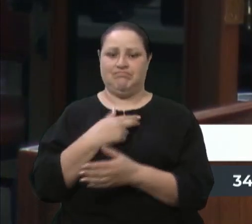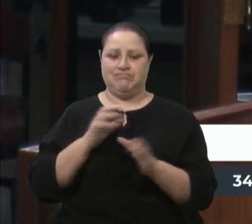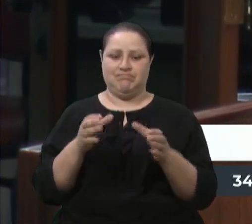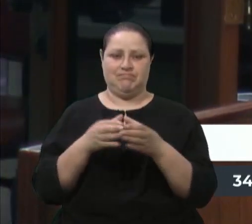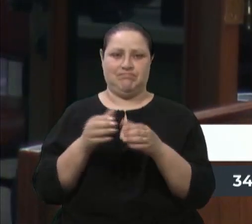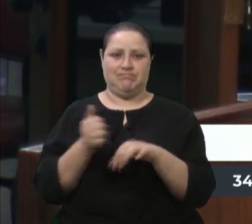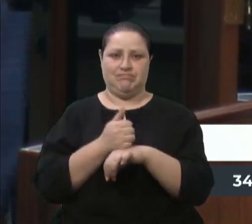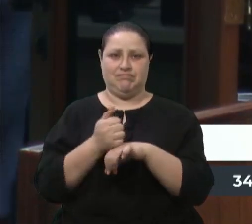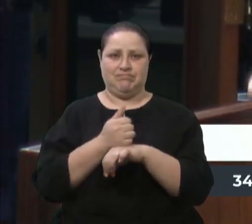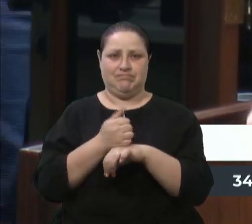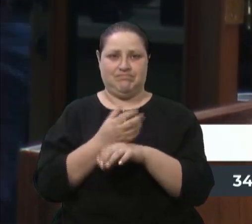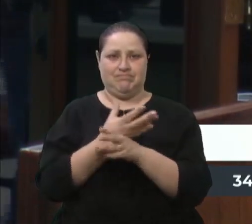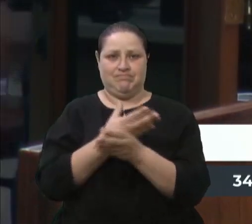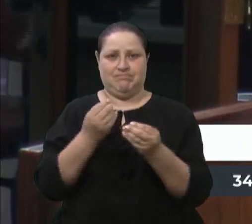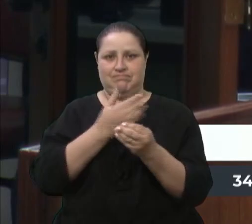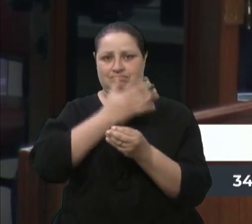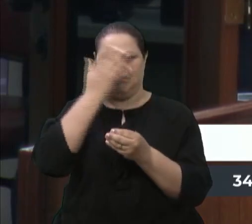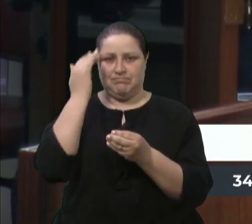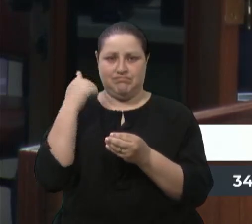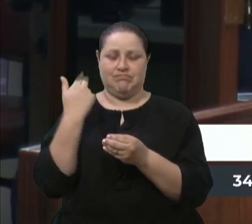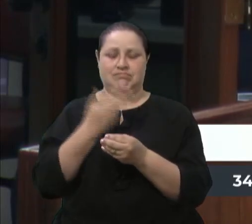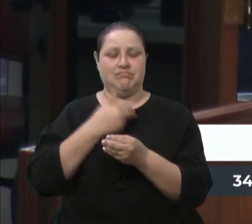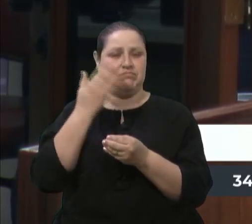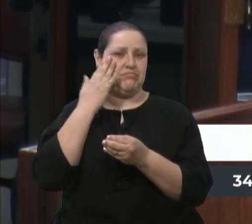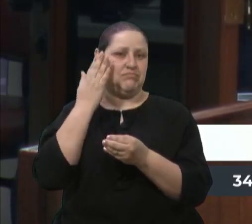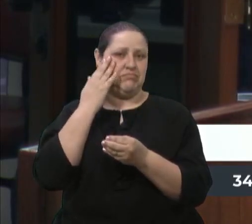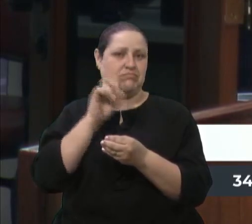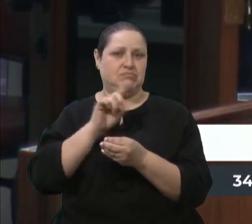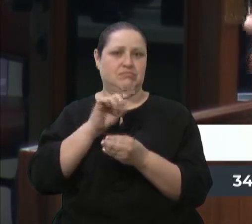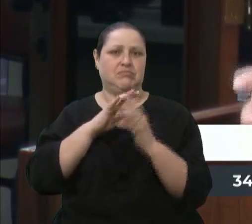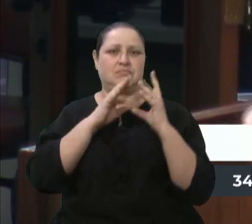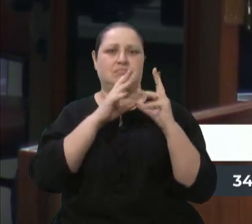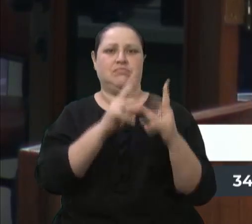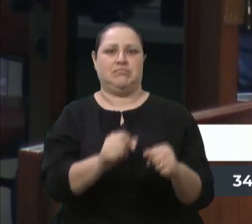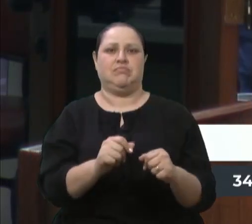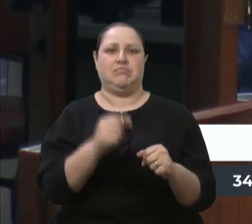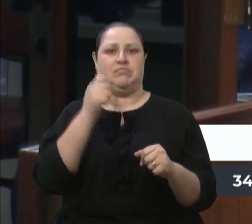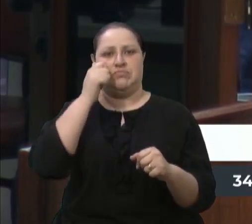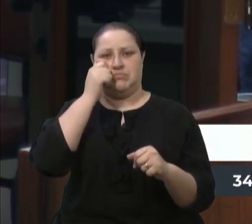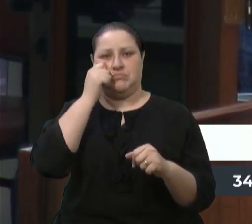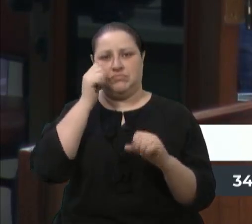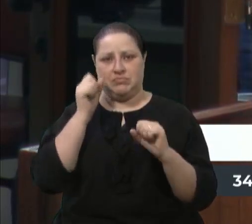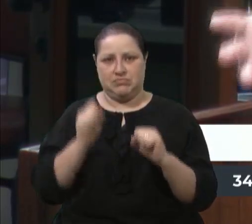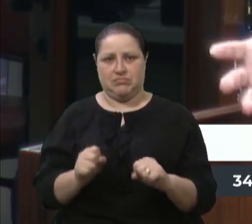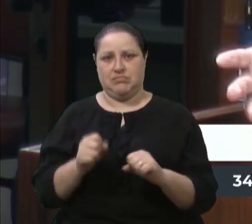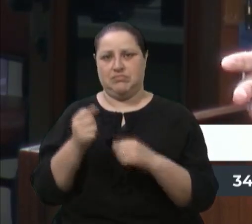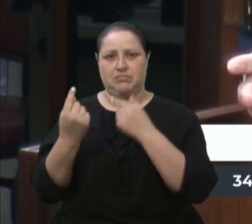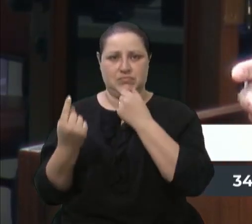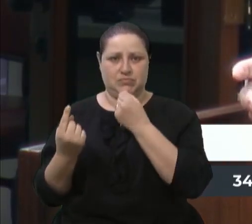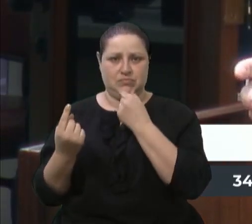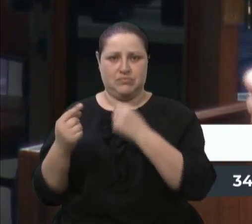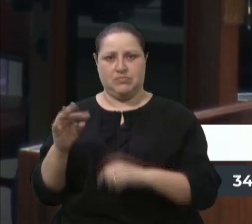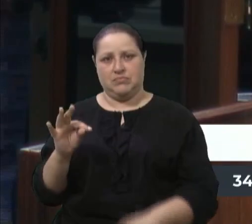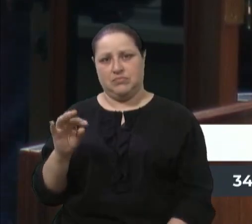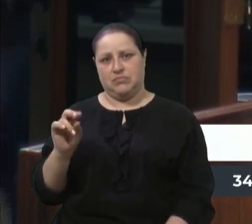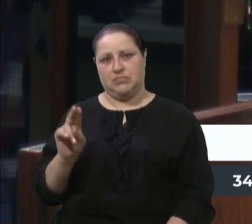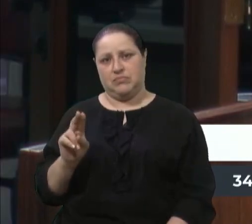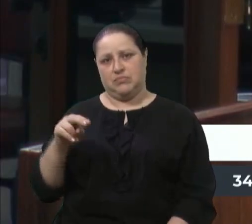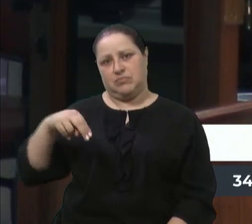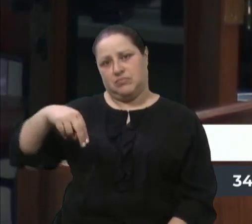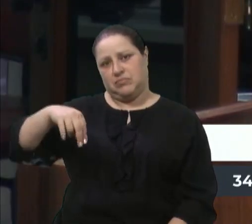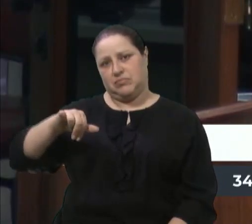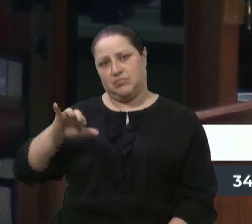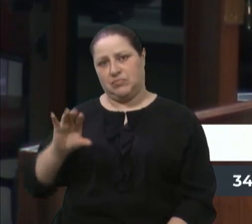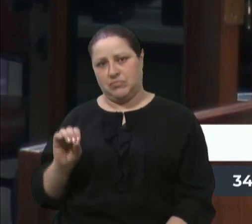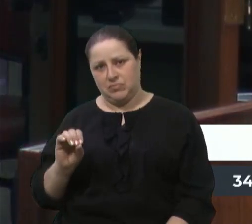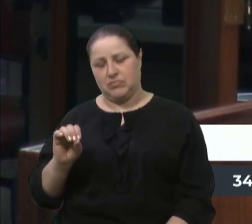que nem todo mundo pode estar aqui presente. E, Tunico, todos os teus esforços, tudo o que vocês conseguem fazer para unir